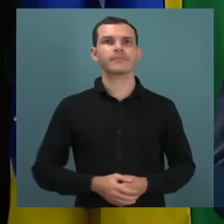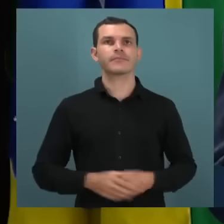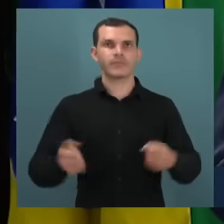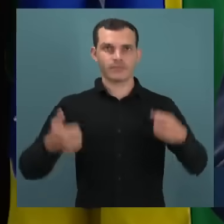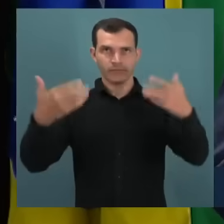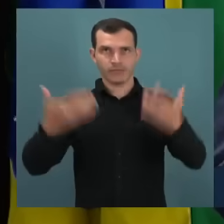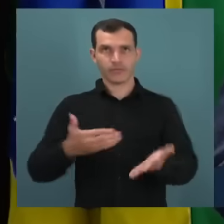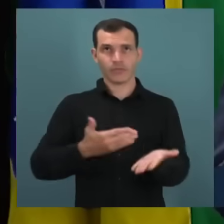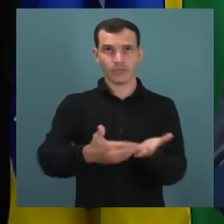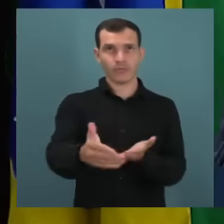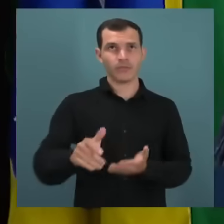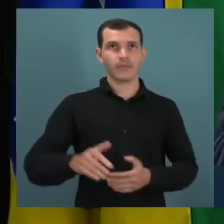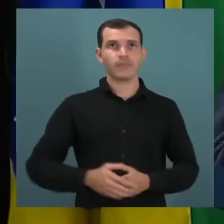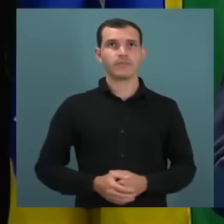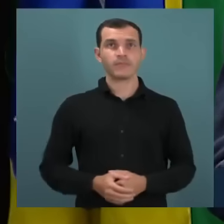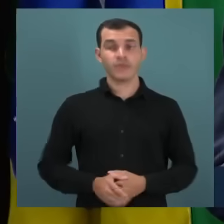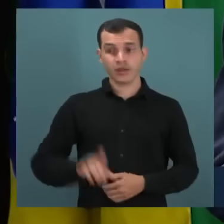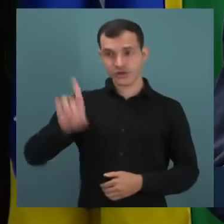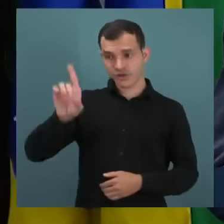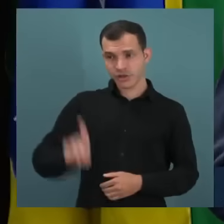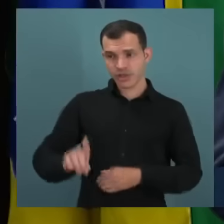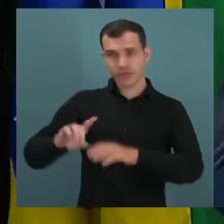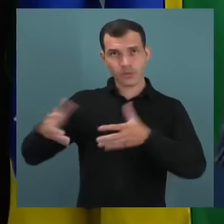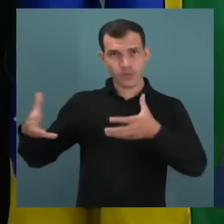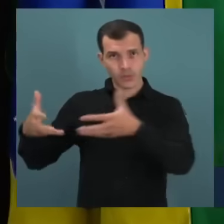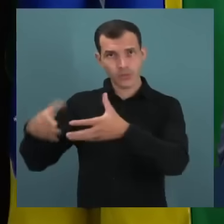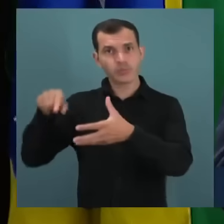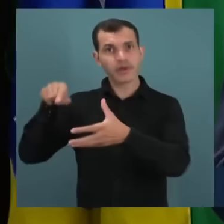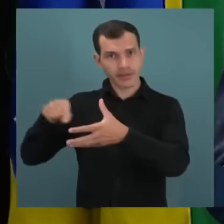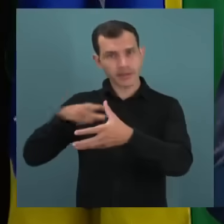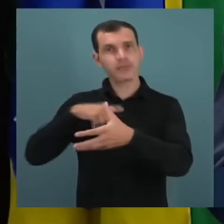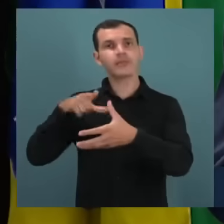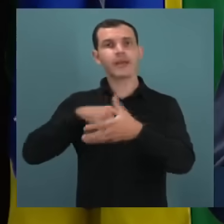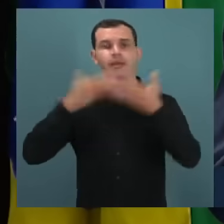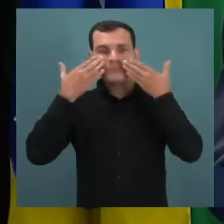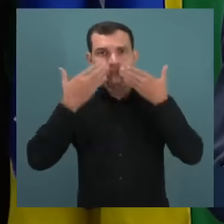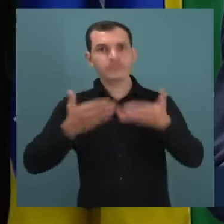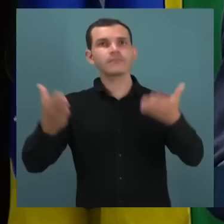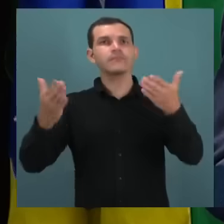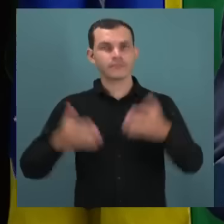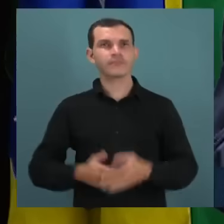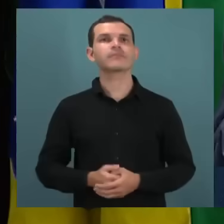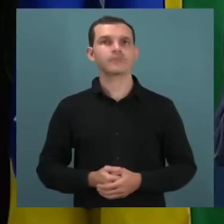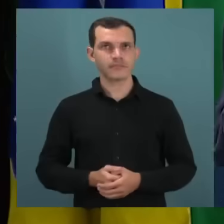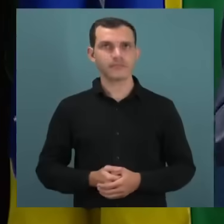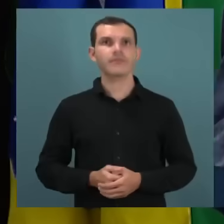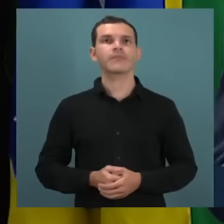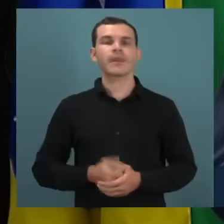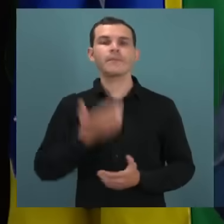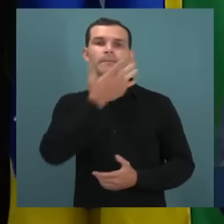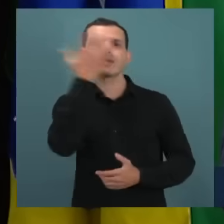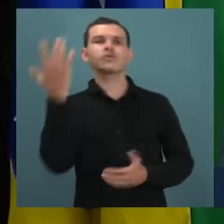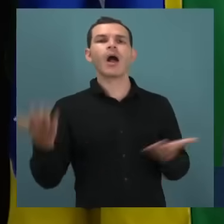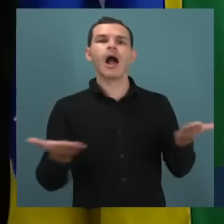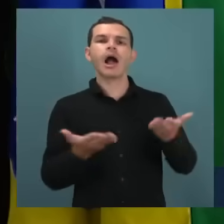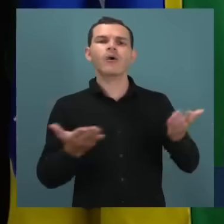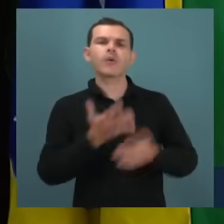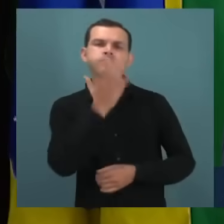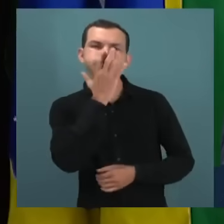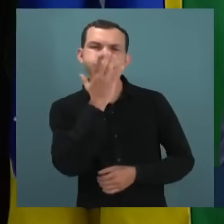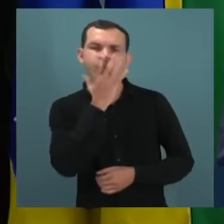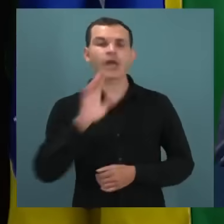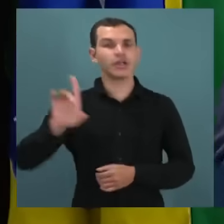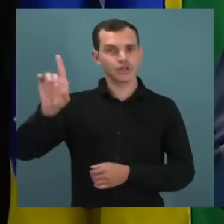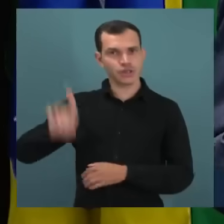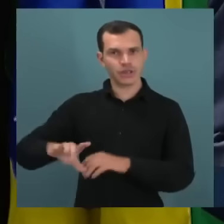direita tem cara, a direita tem nitidez. E para aqueles que estão nos ouvindo agora, a direita